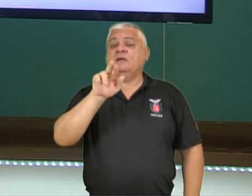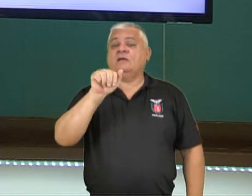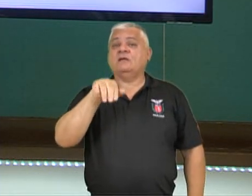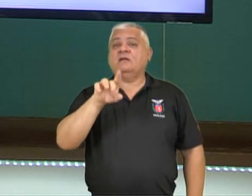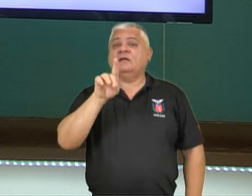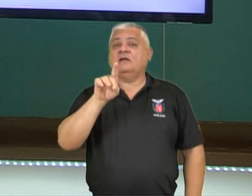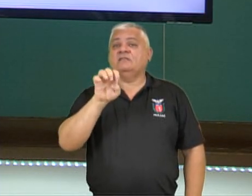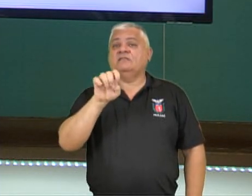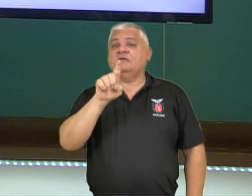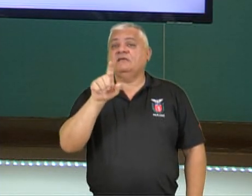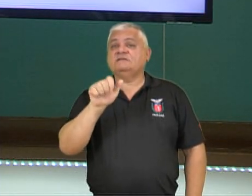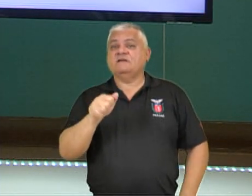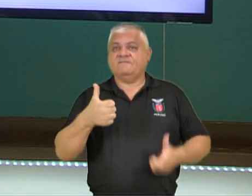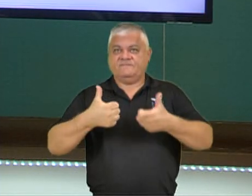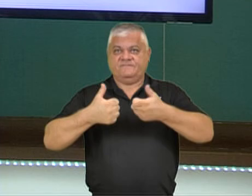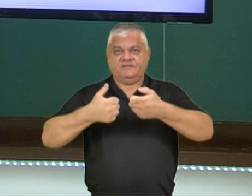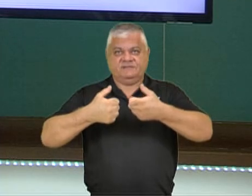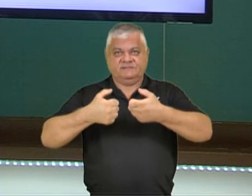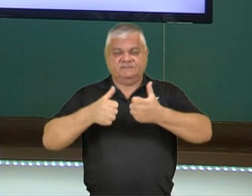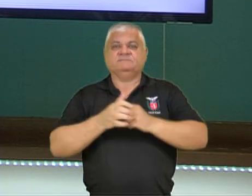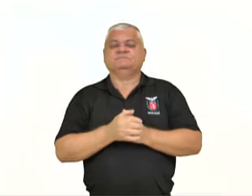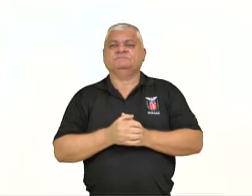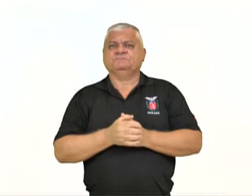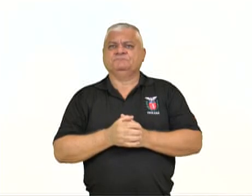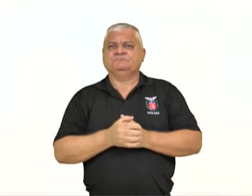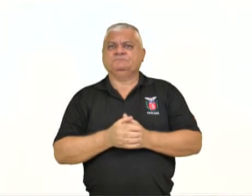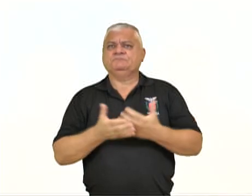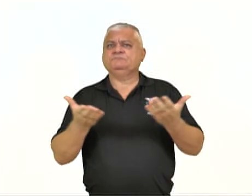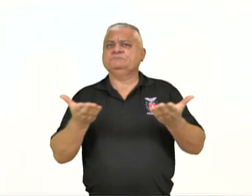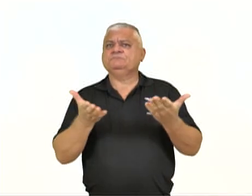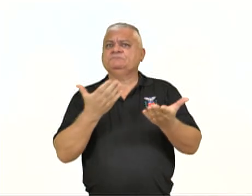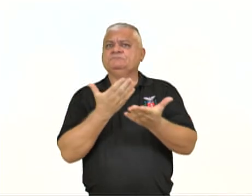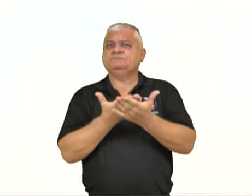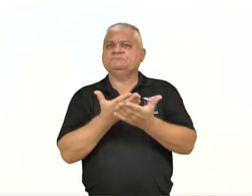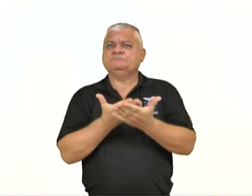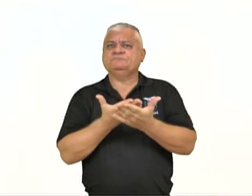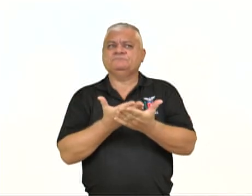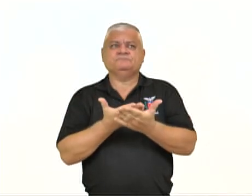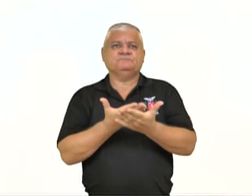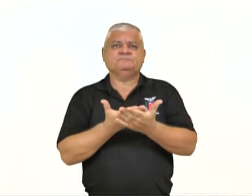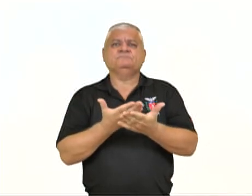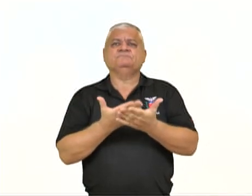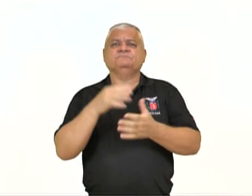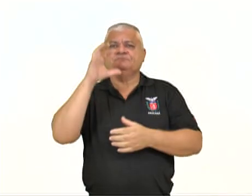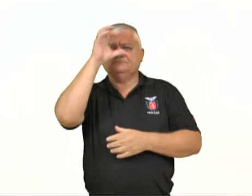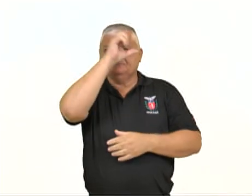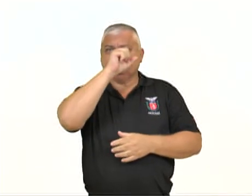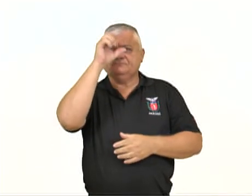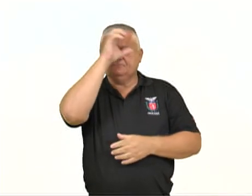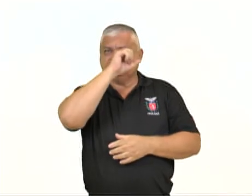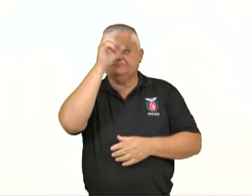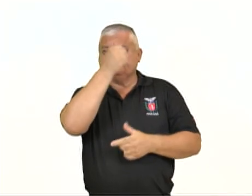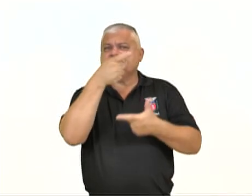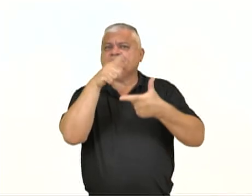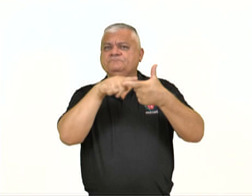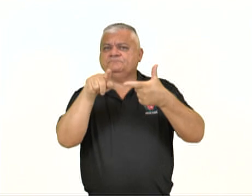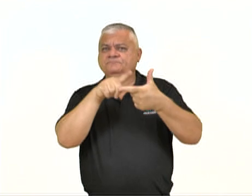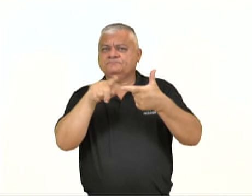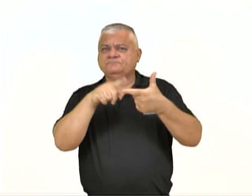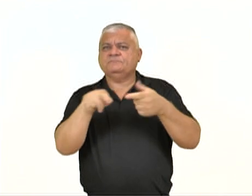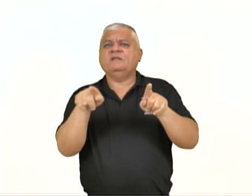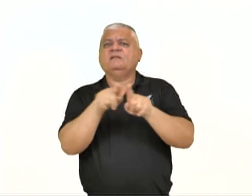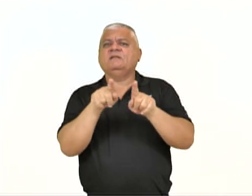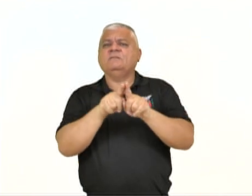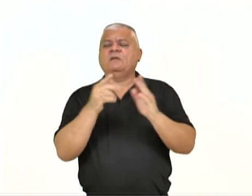física, certo? Nessa aula, nesse vídeo, o que vocês vão aprender? Reconhecer as grandezas físicas em situações problemas e diferenciar